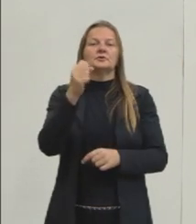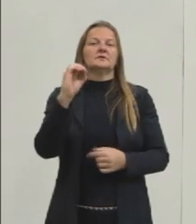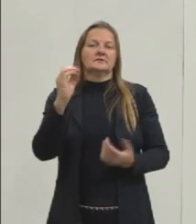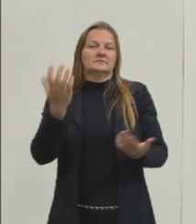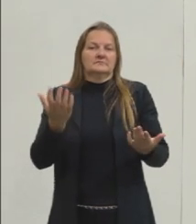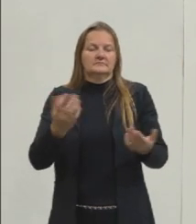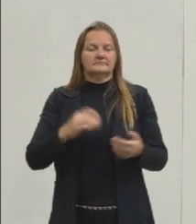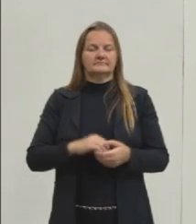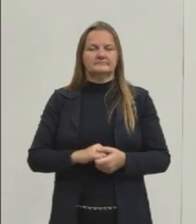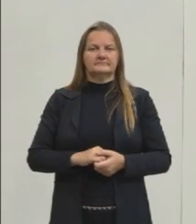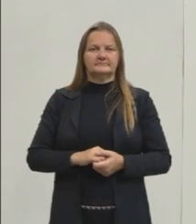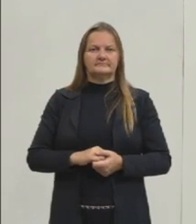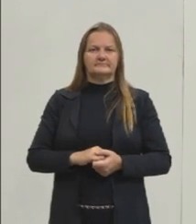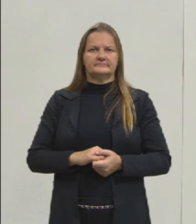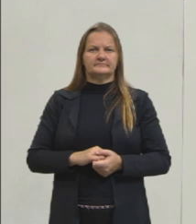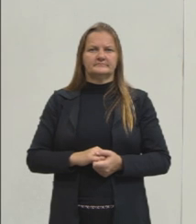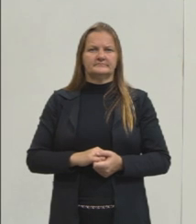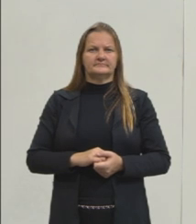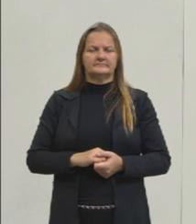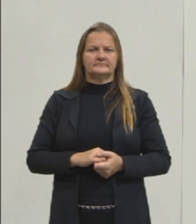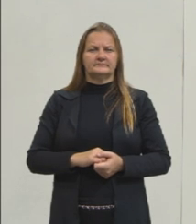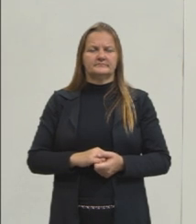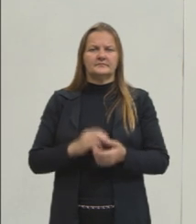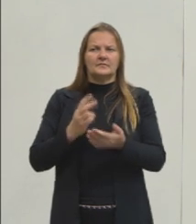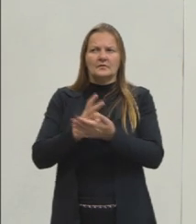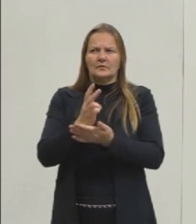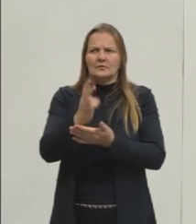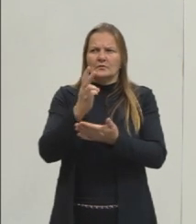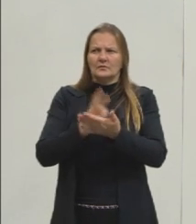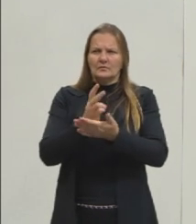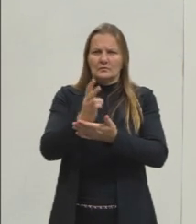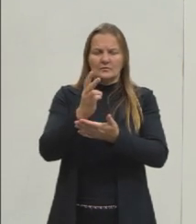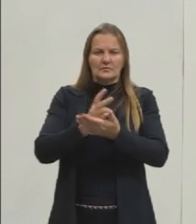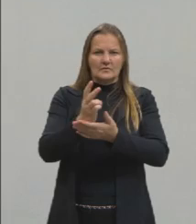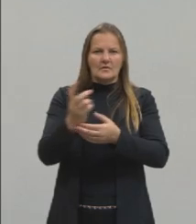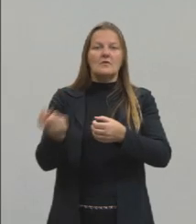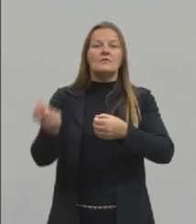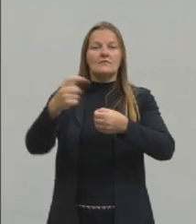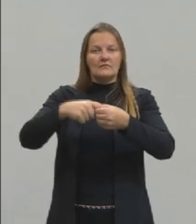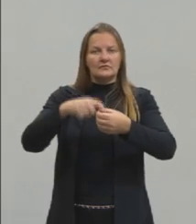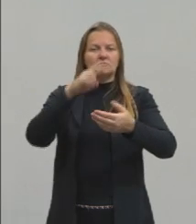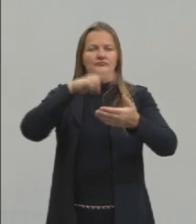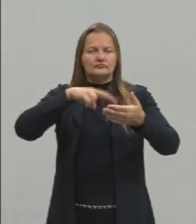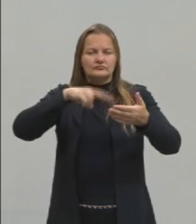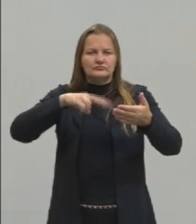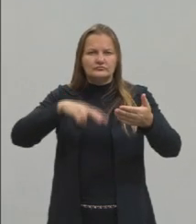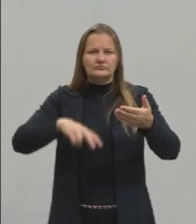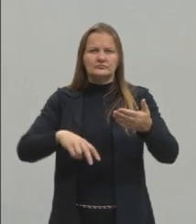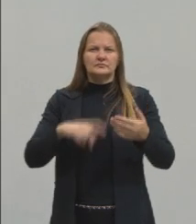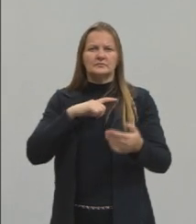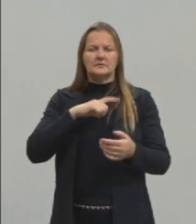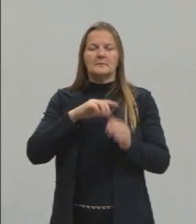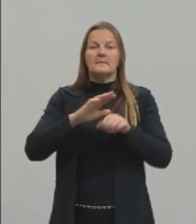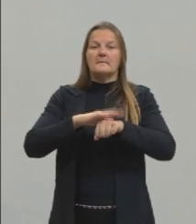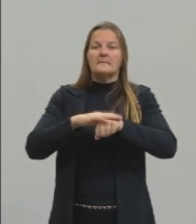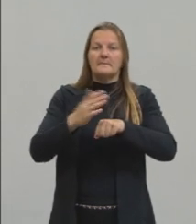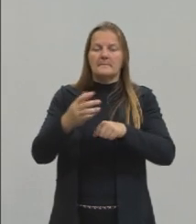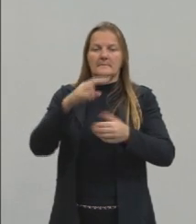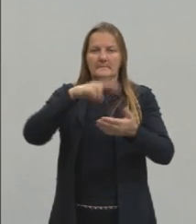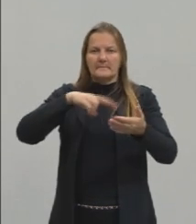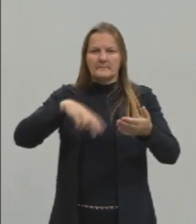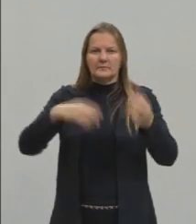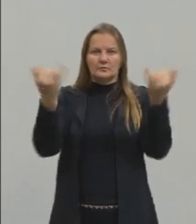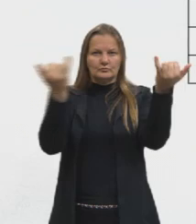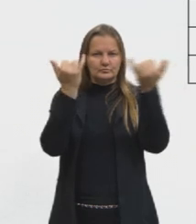80 e em continuar então voltando para leitura nós temos lá na leitura na